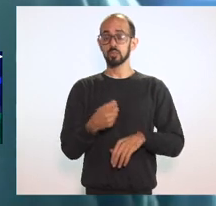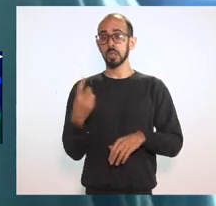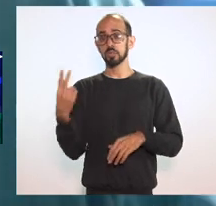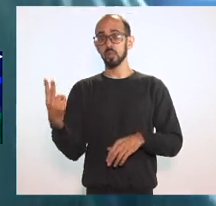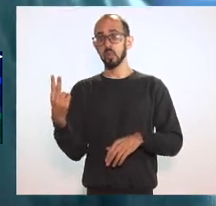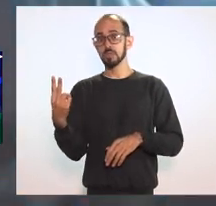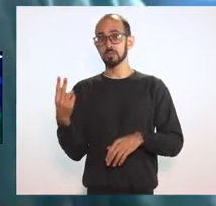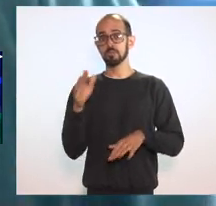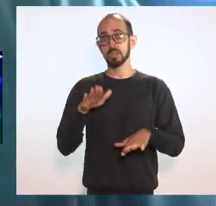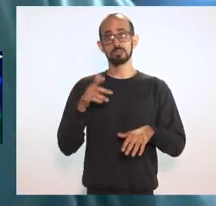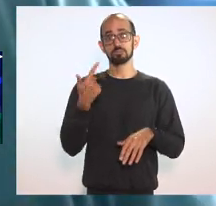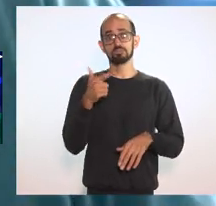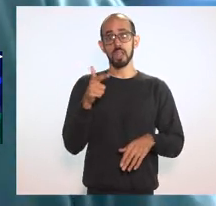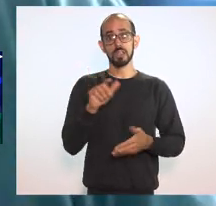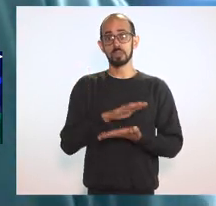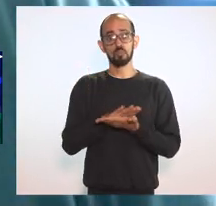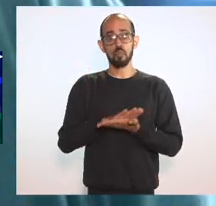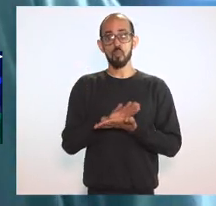tem nenhum